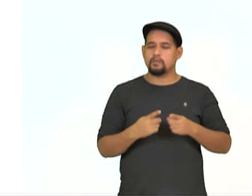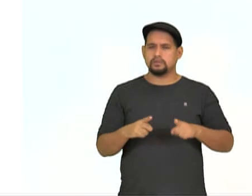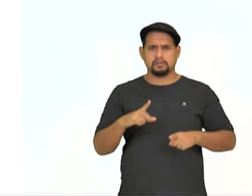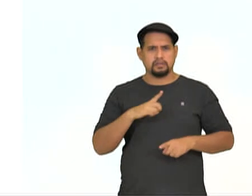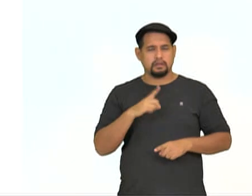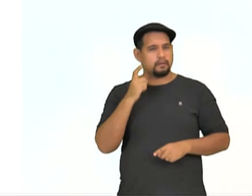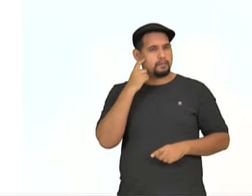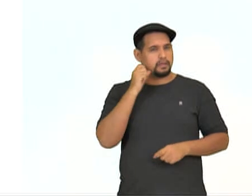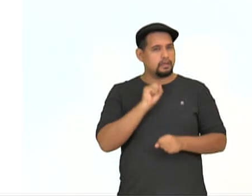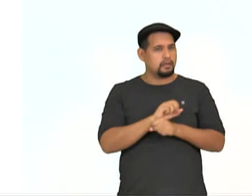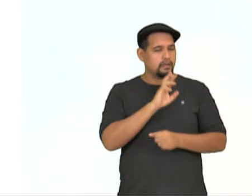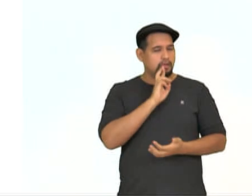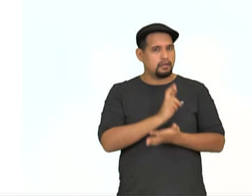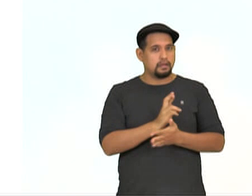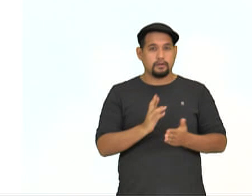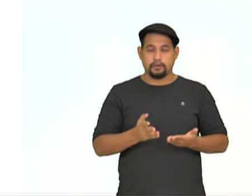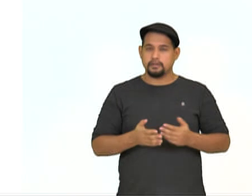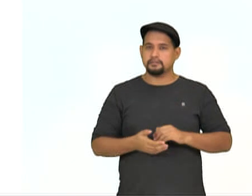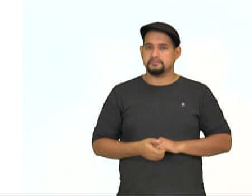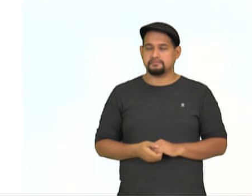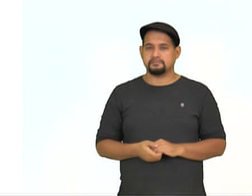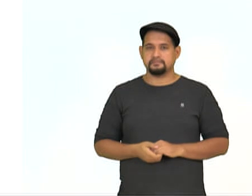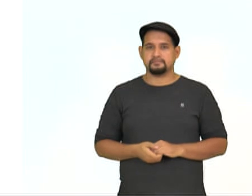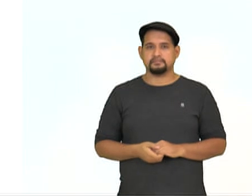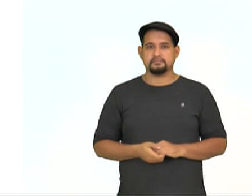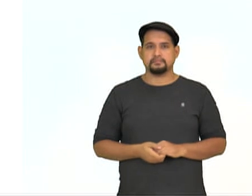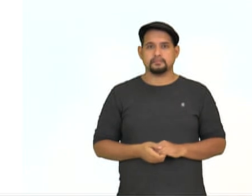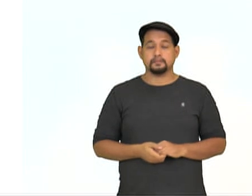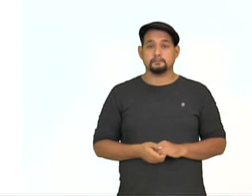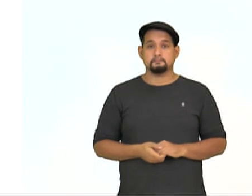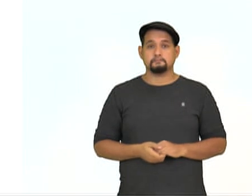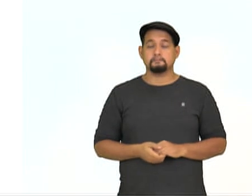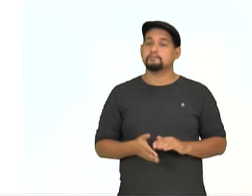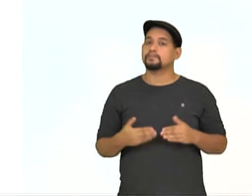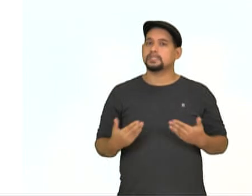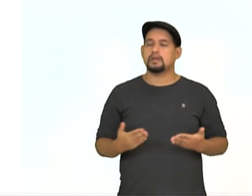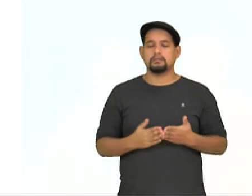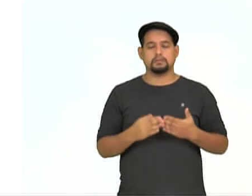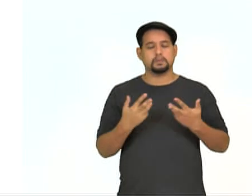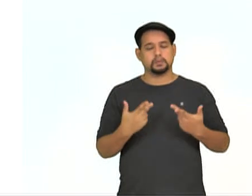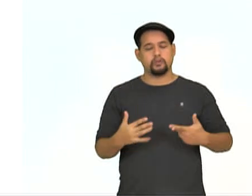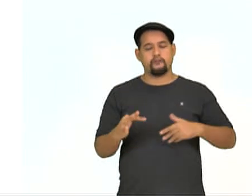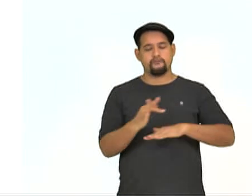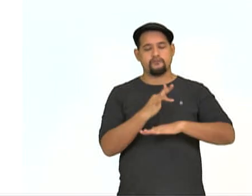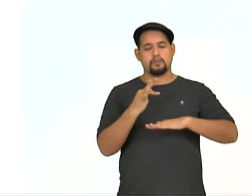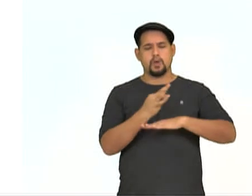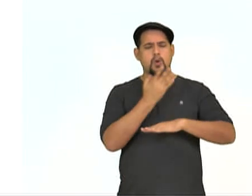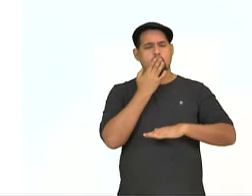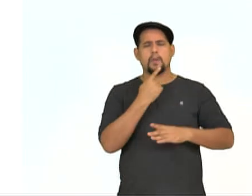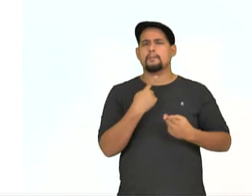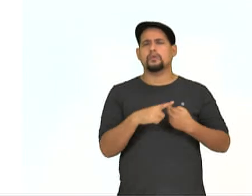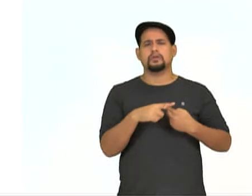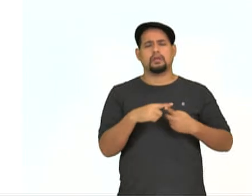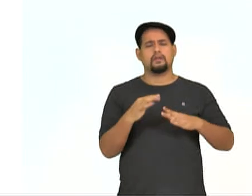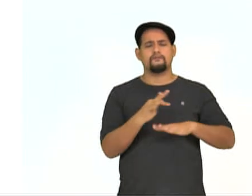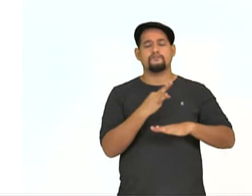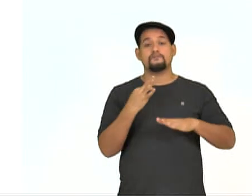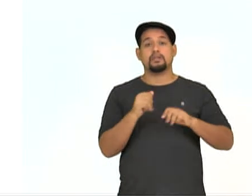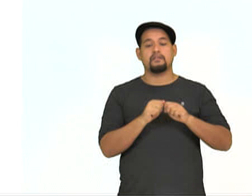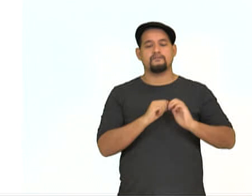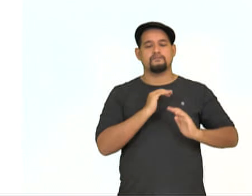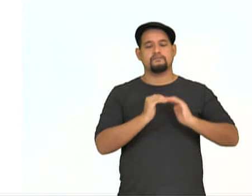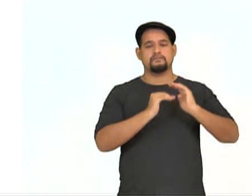Vamos dar uma pensadinha e vamos responder agora nessa aula. Primeiramente, elemento formal, cor. Por que elemento formal? Porque ele